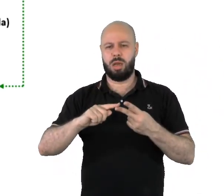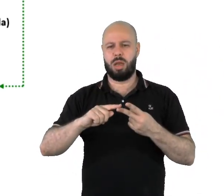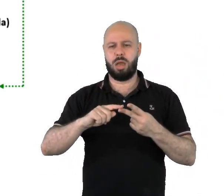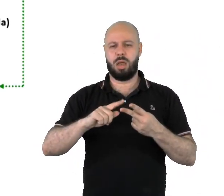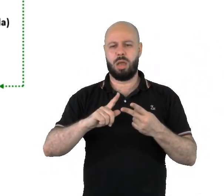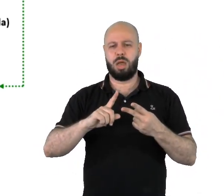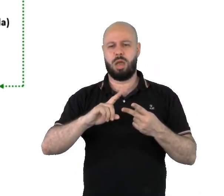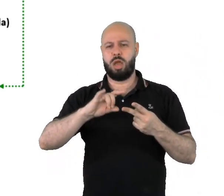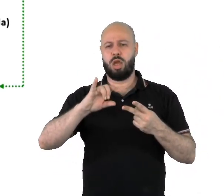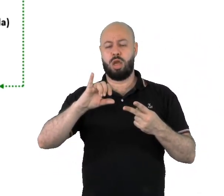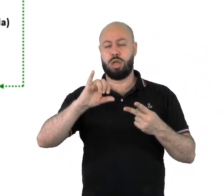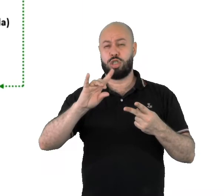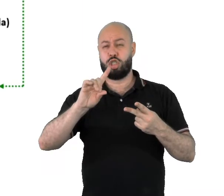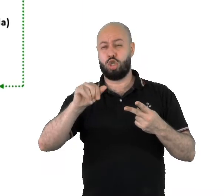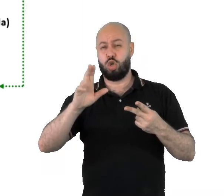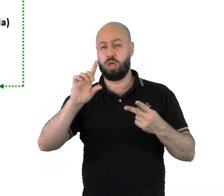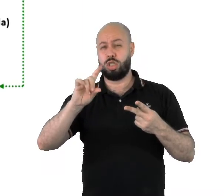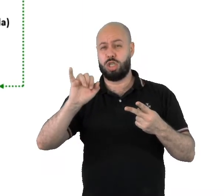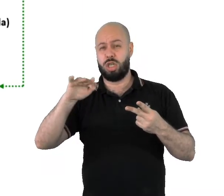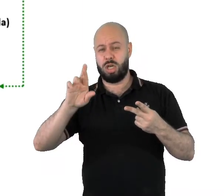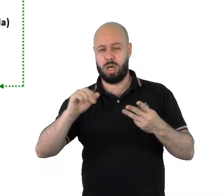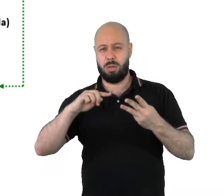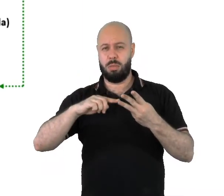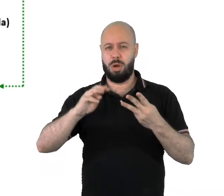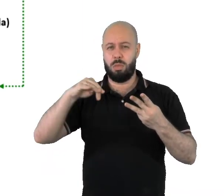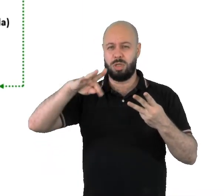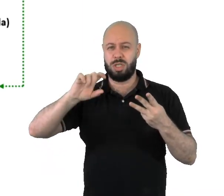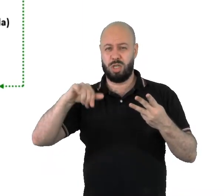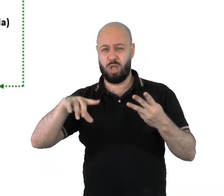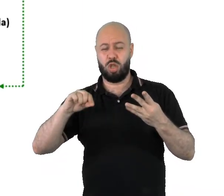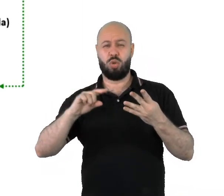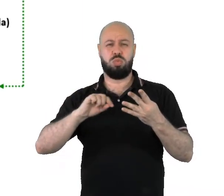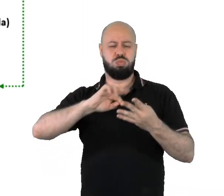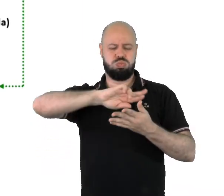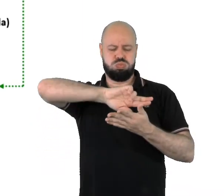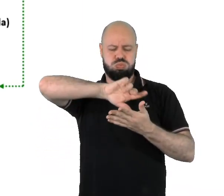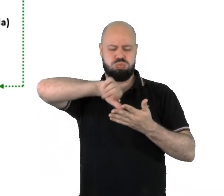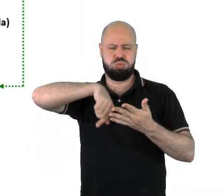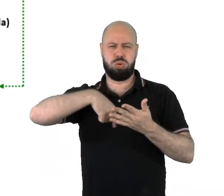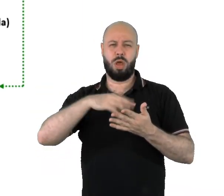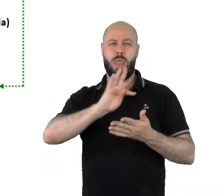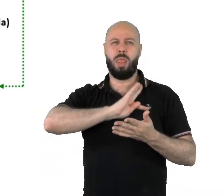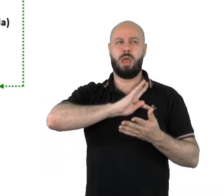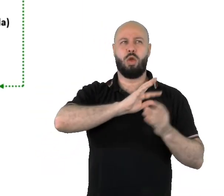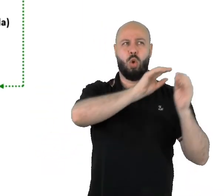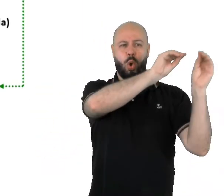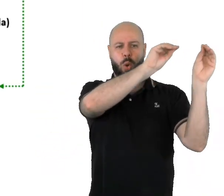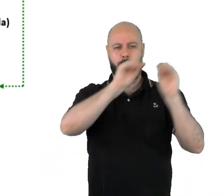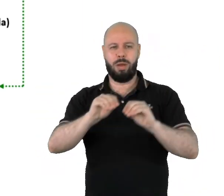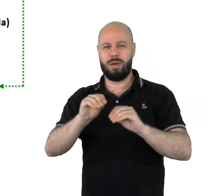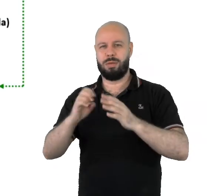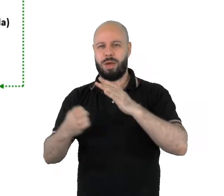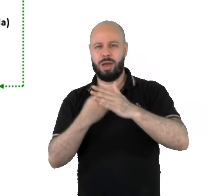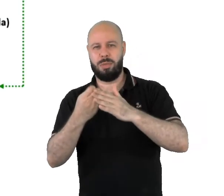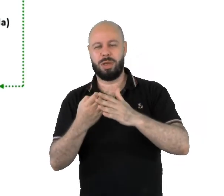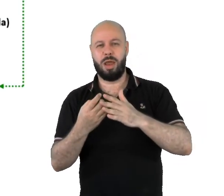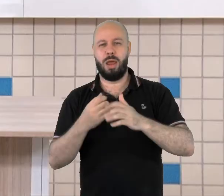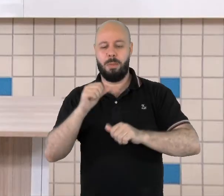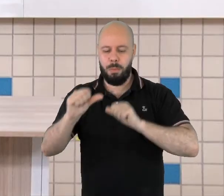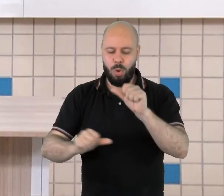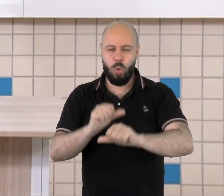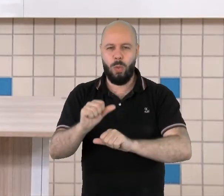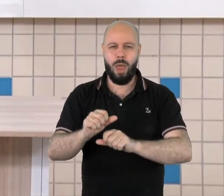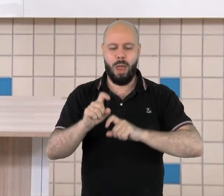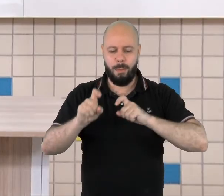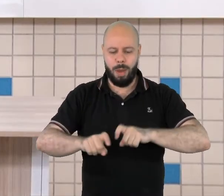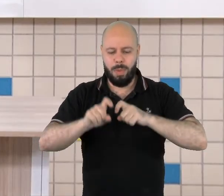a Monsanto, todas elas vêm para quê? Para trazer a sua técnica e para evoluir e para modificar a produção